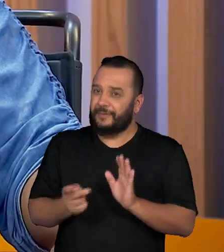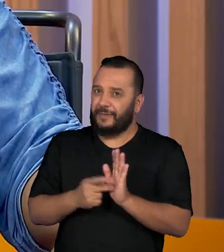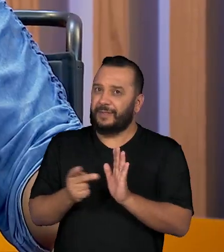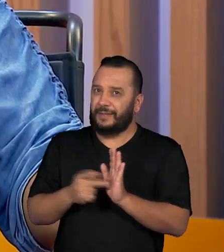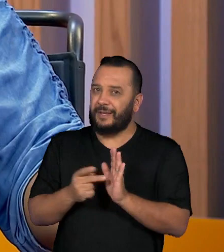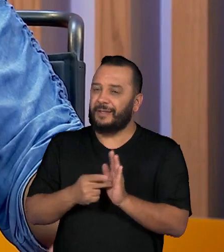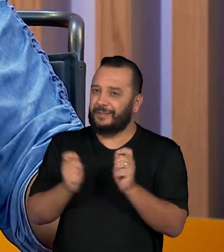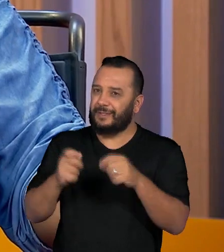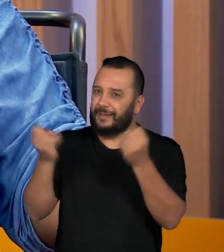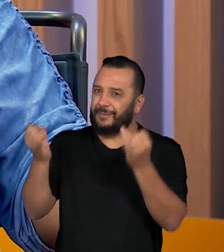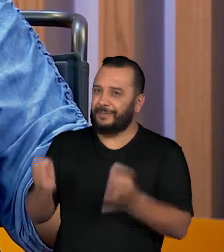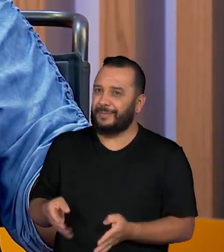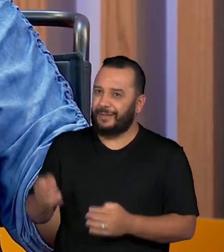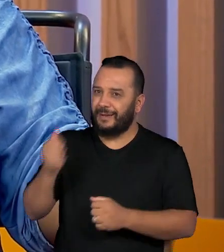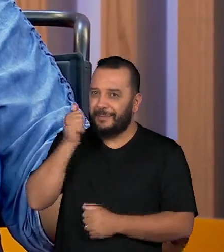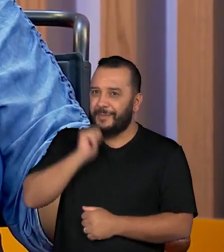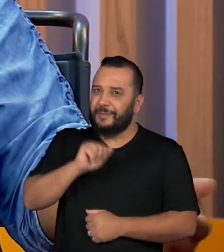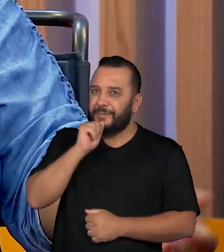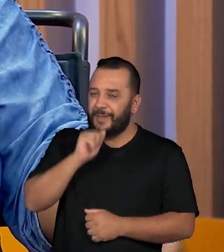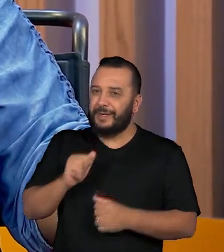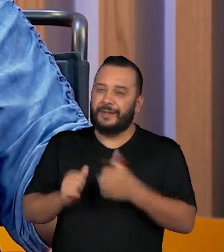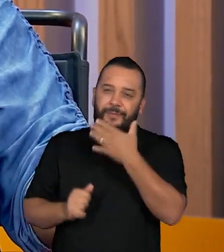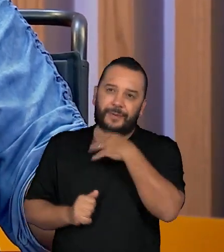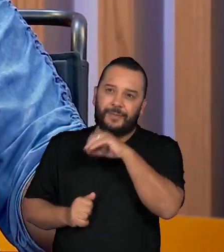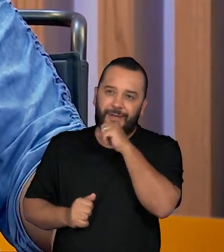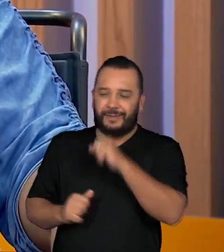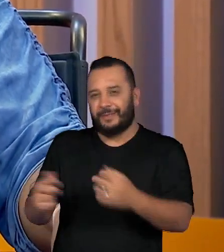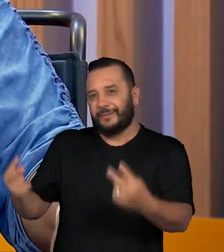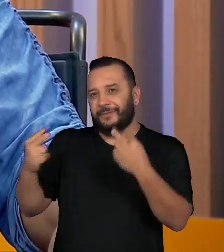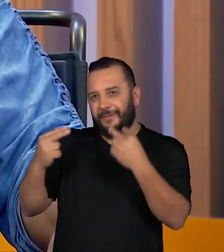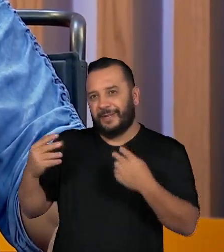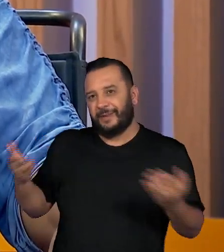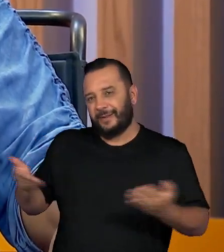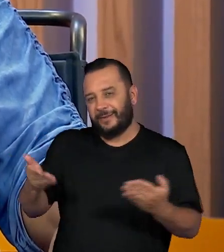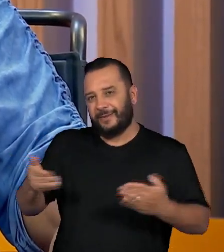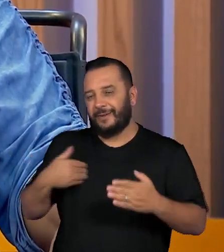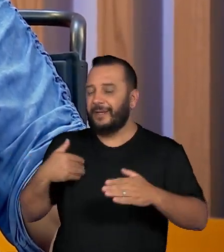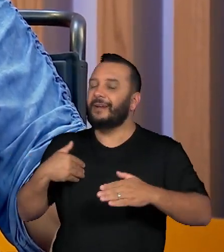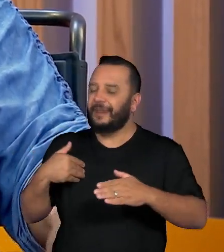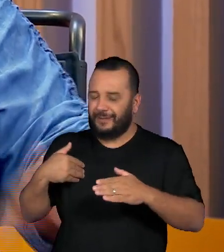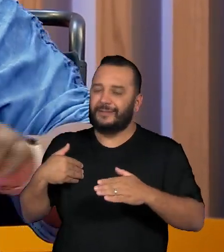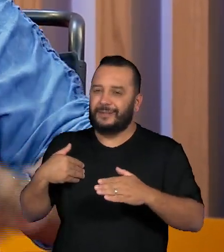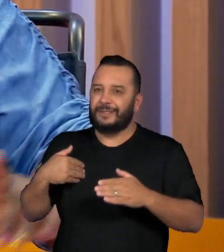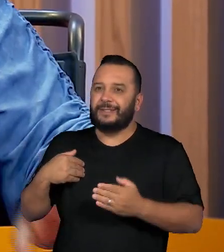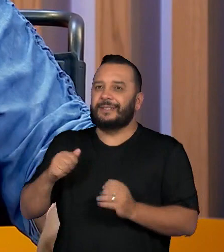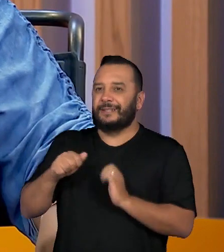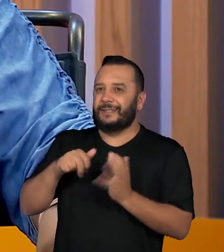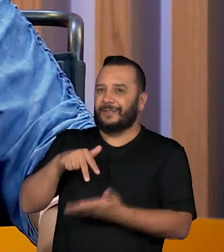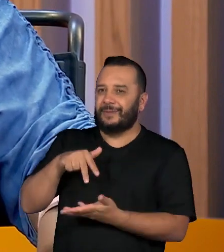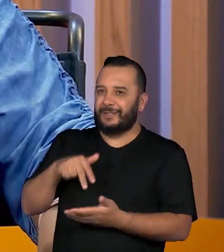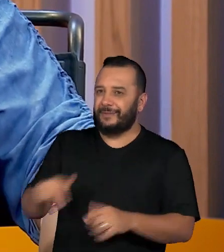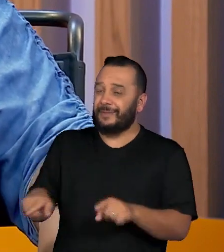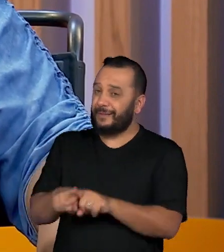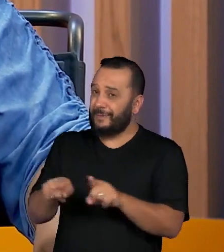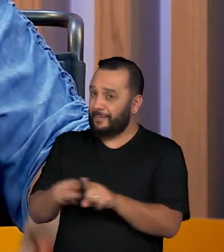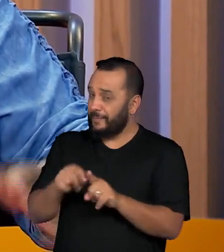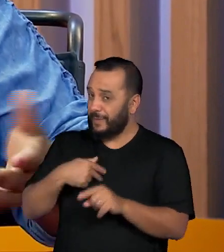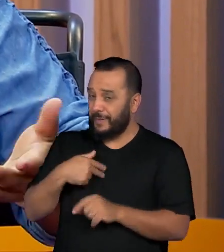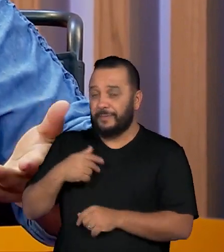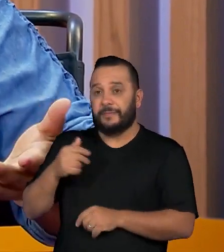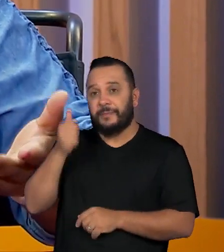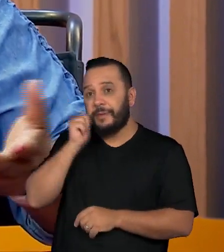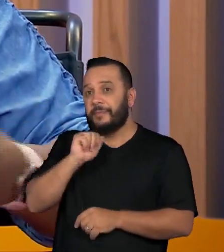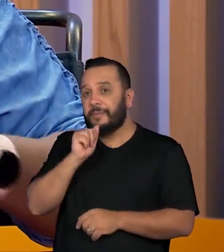recado aqui, né, para as mães e para os pais que estão assistindo a gente, não é, Cris? E, sobretudo, para mães e pais